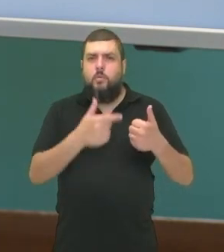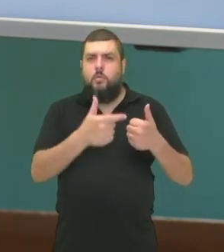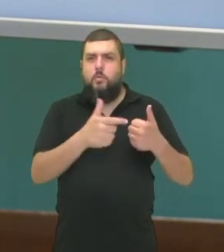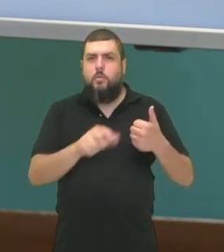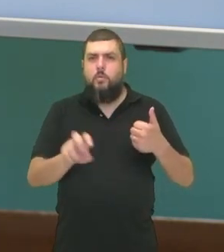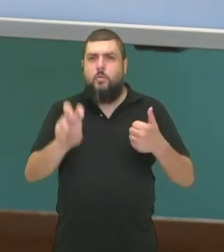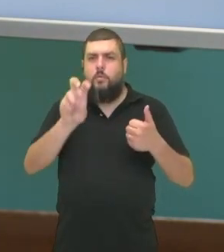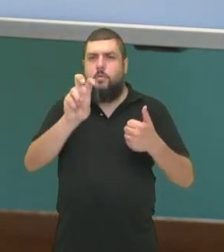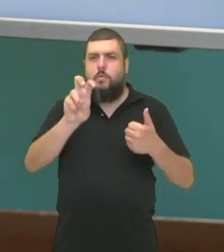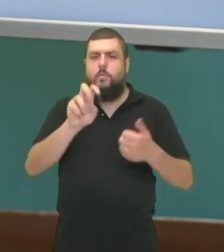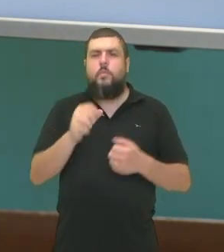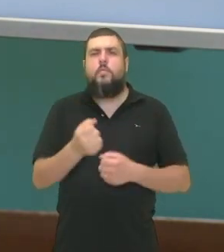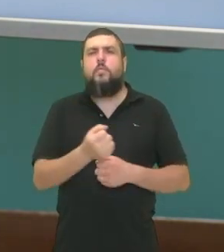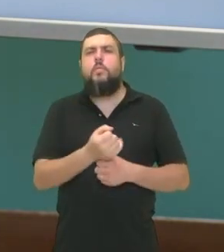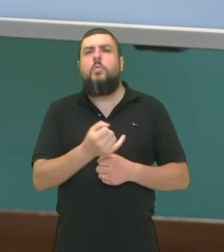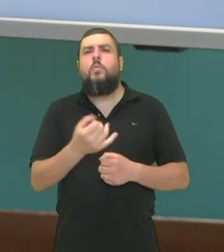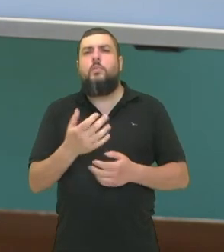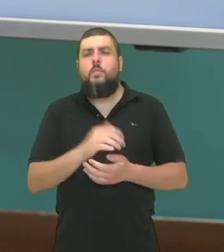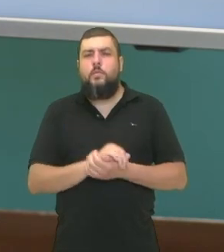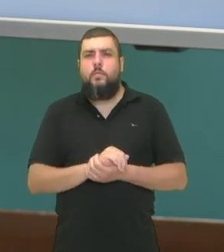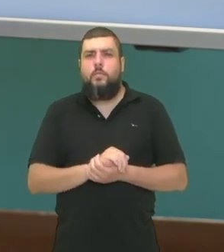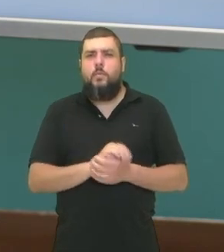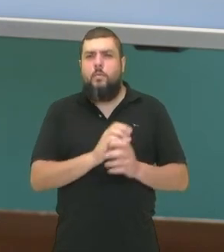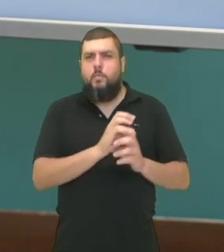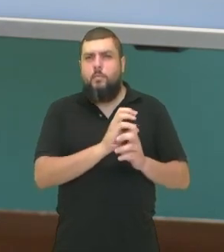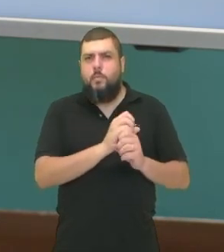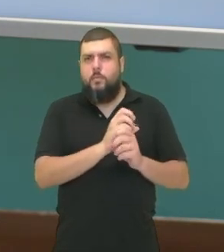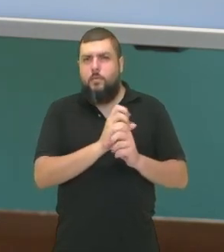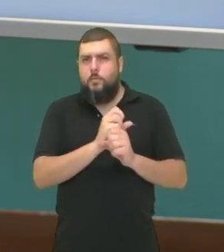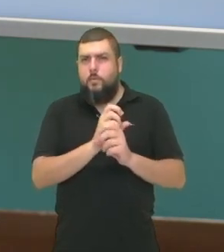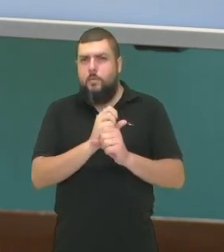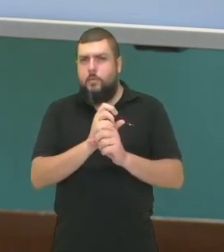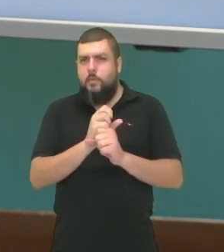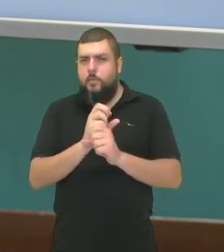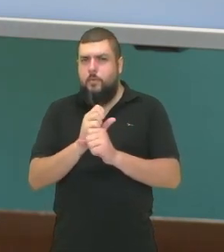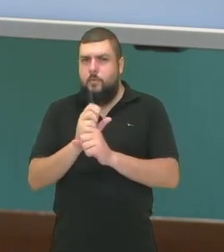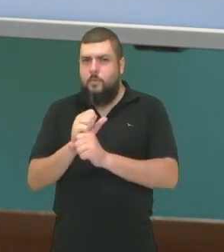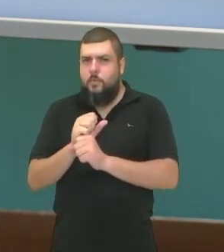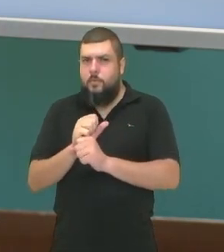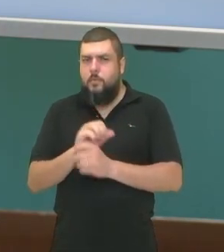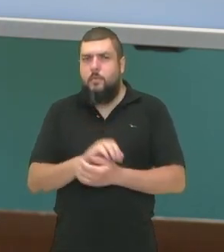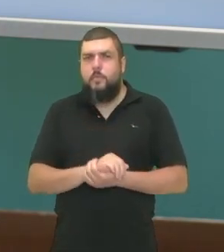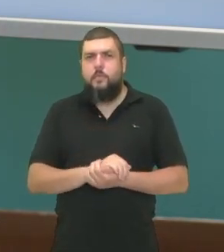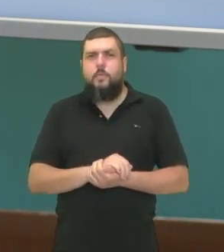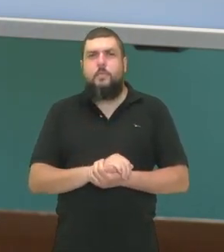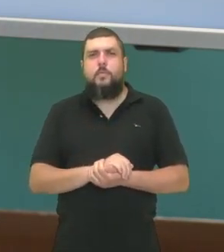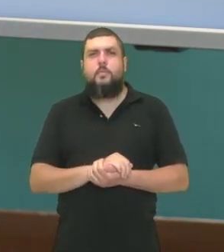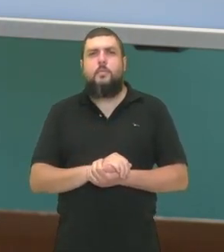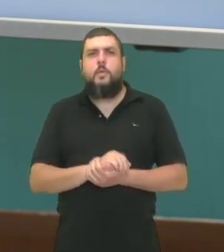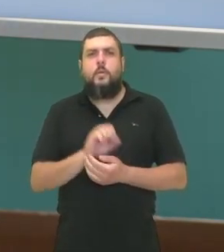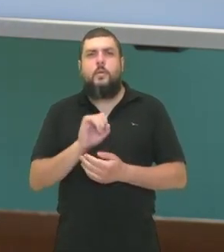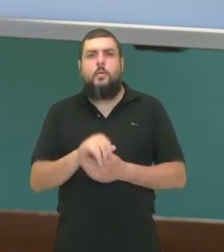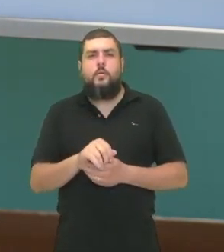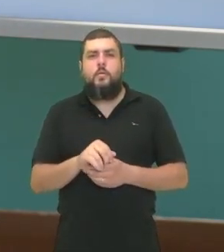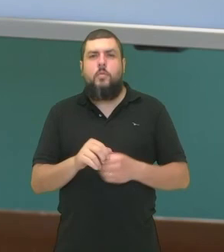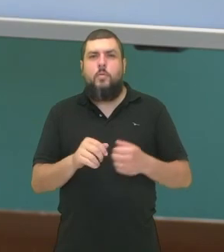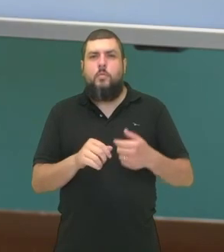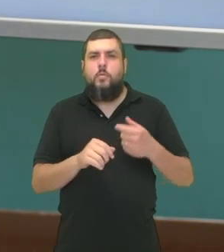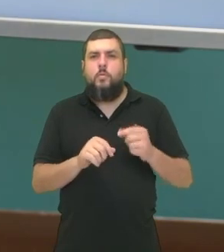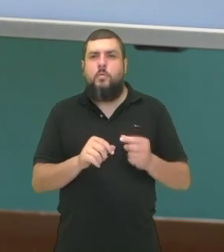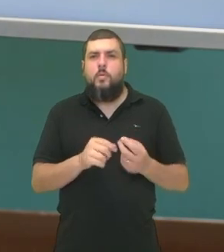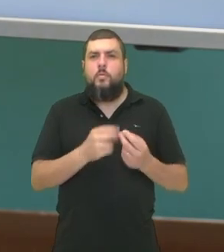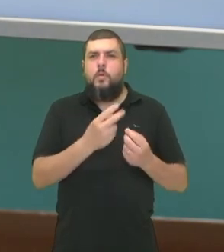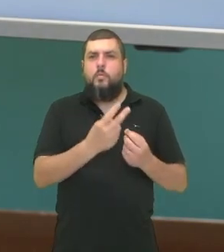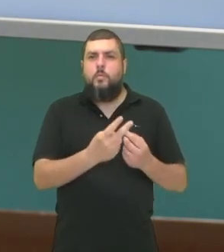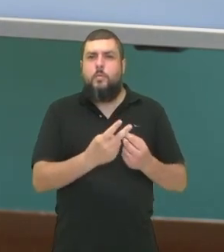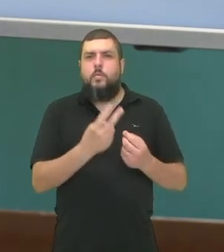lá, Então, a gente vai ter que ir somando isso 2 vezes, Ó, somando lá de 1, 2, 3, 4, 5,